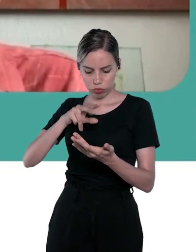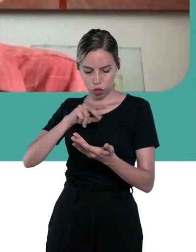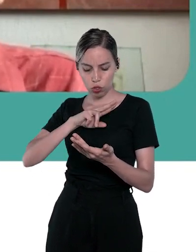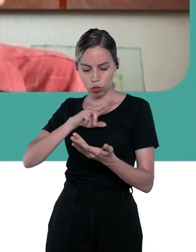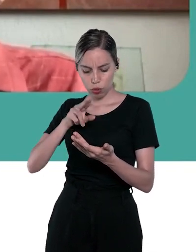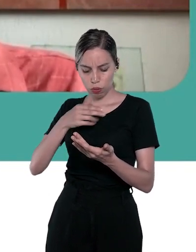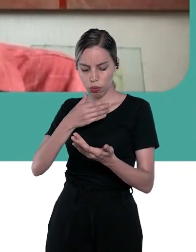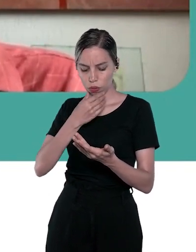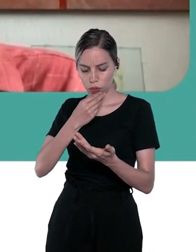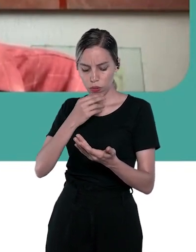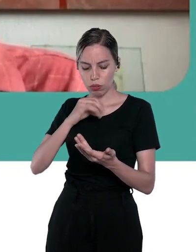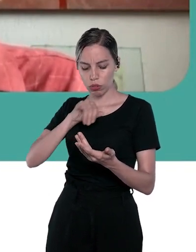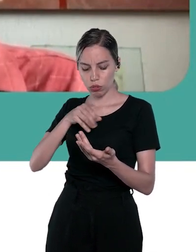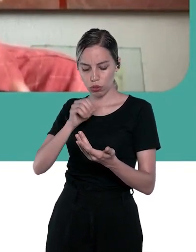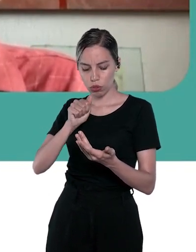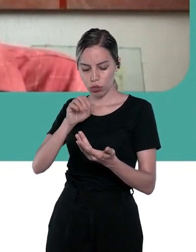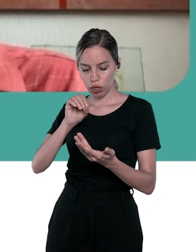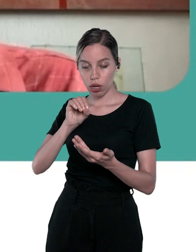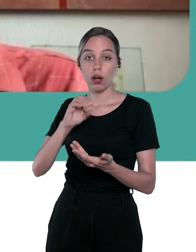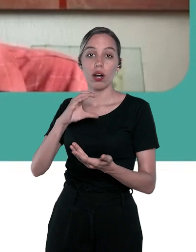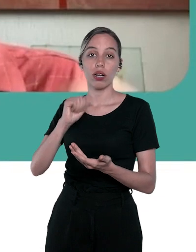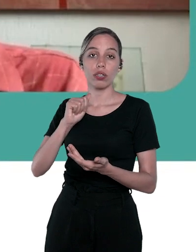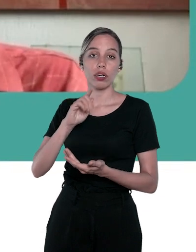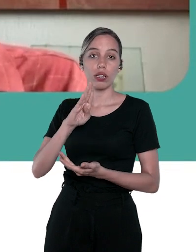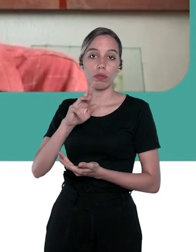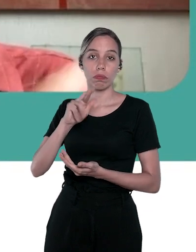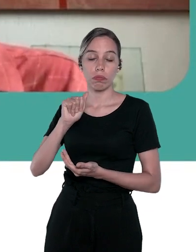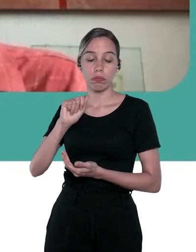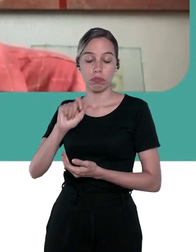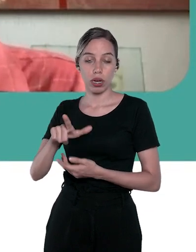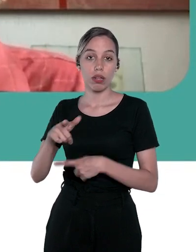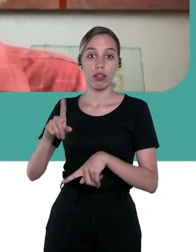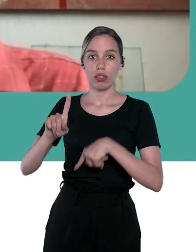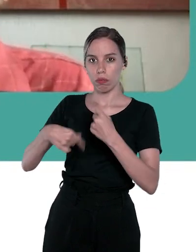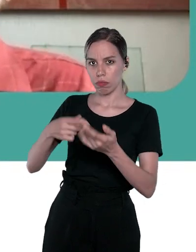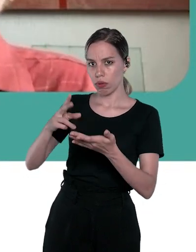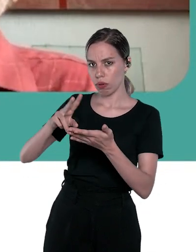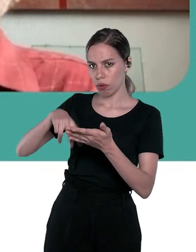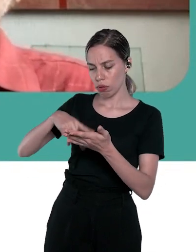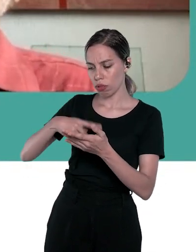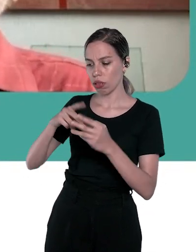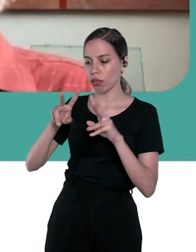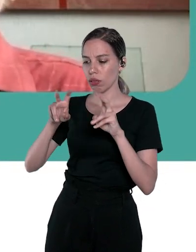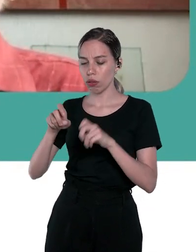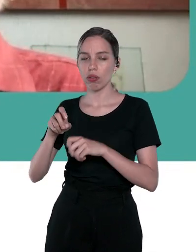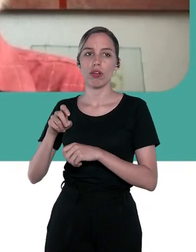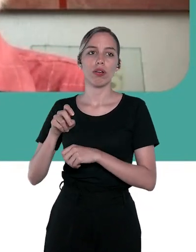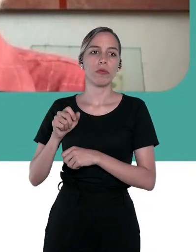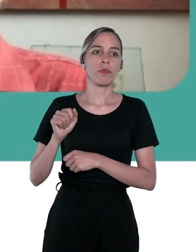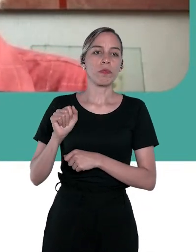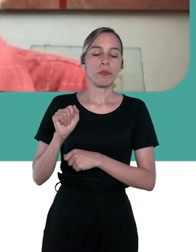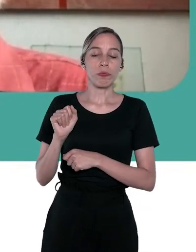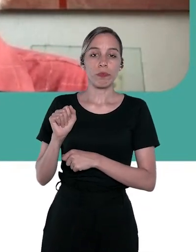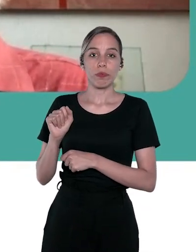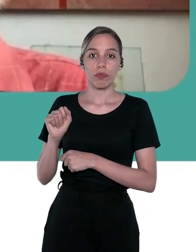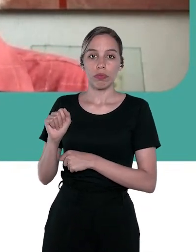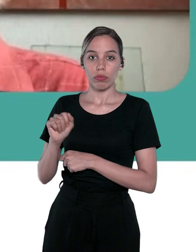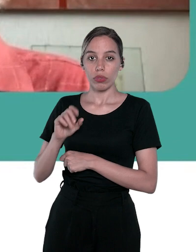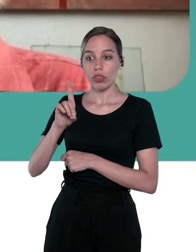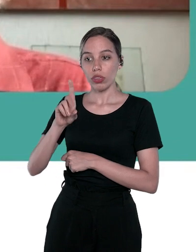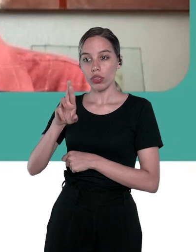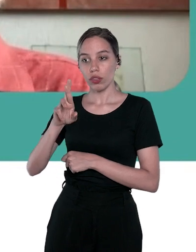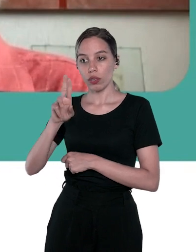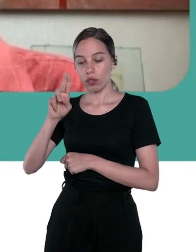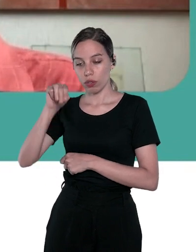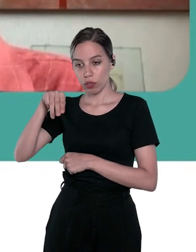depois Manuel Bandeira e, obviamente, Drummond e outros, Martim de Andrade e outros autores que foram ícones do